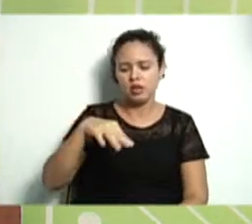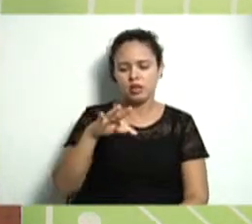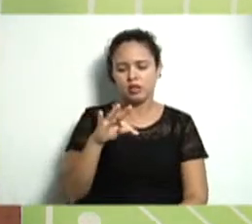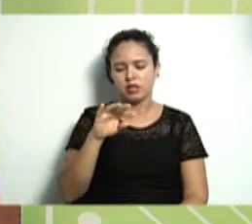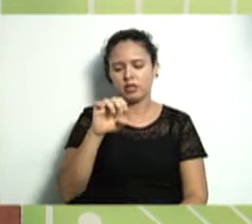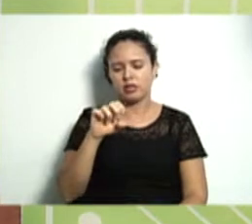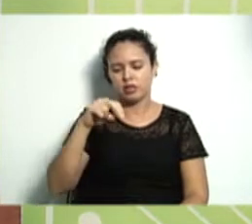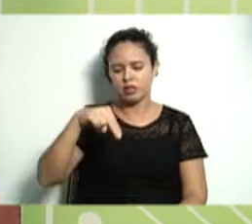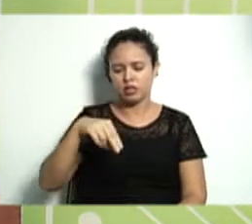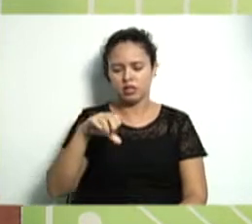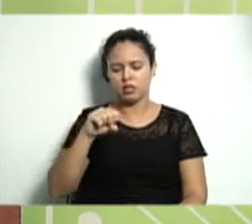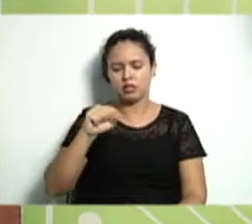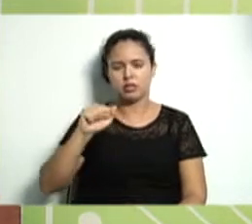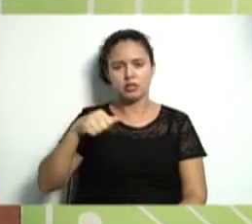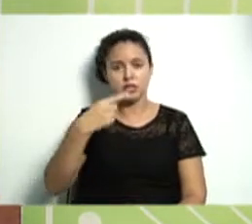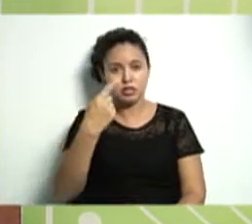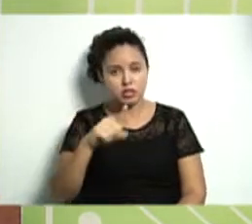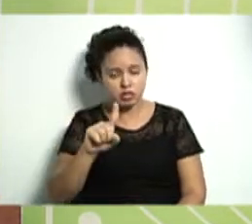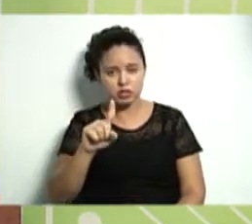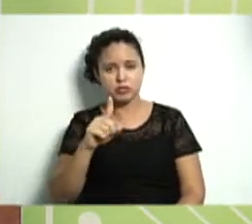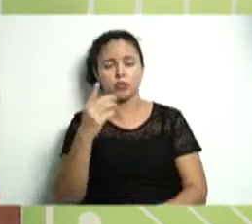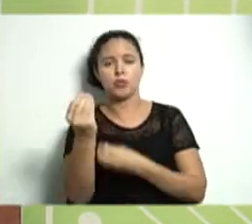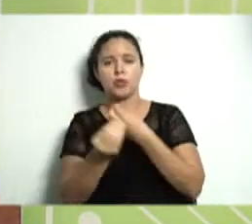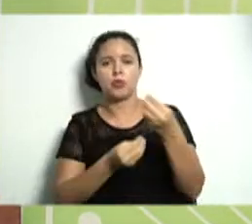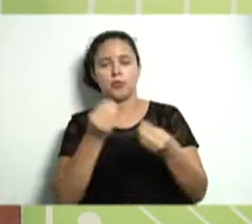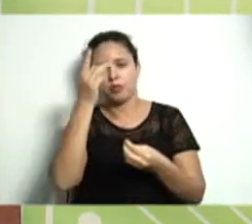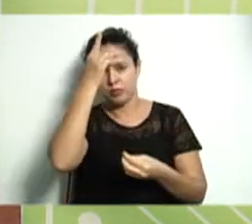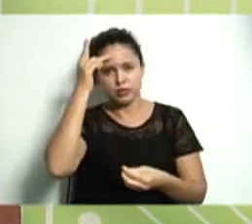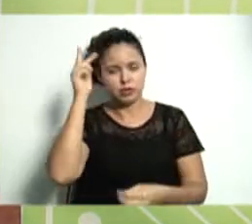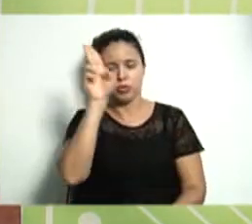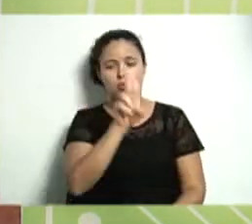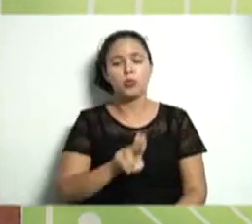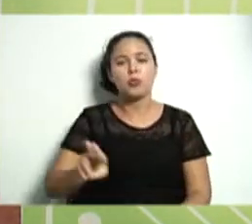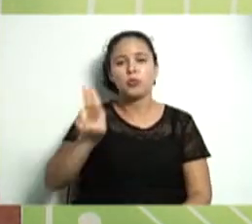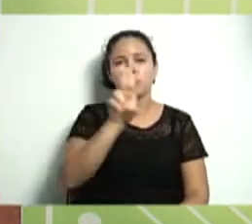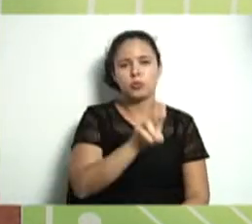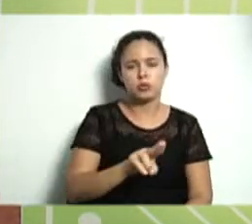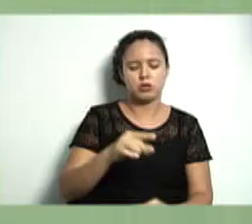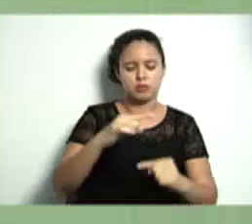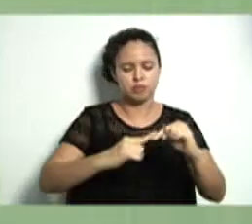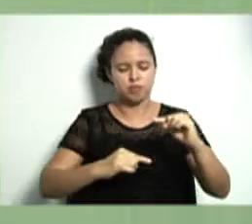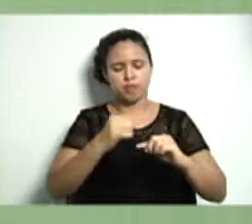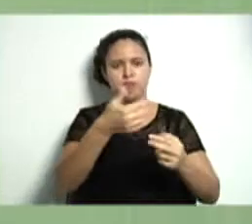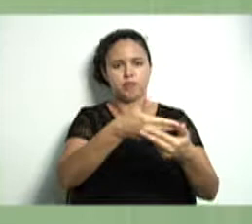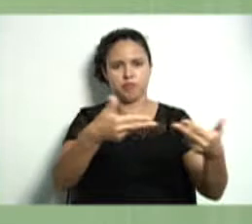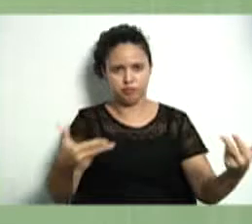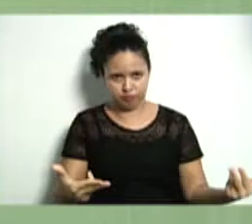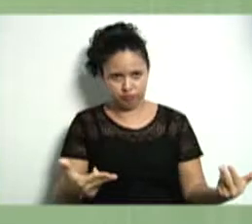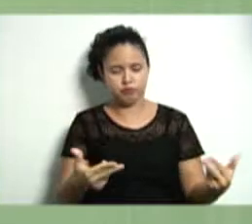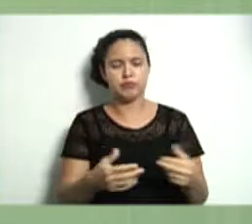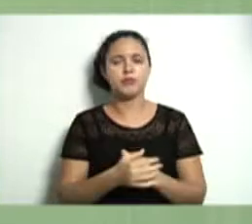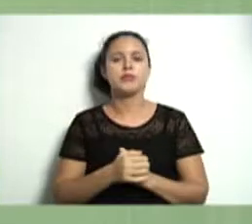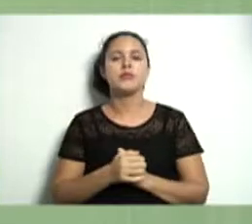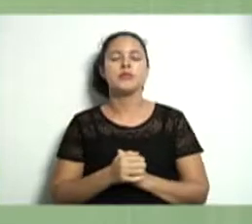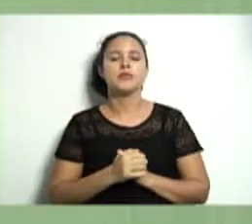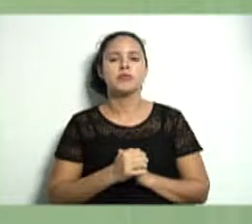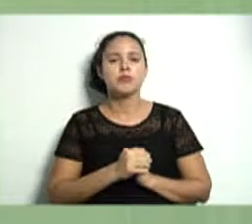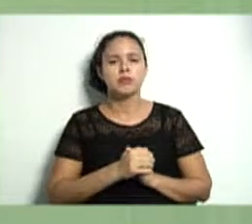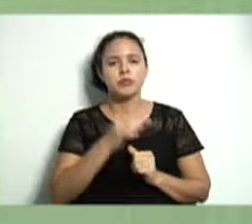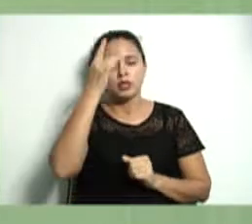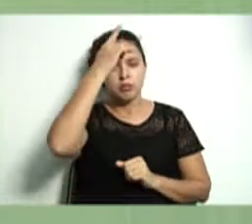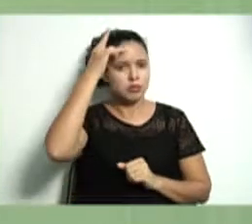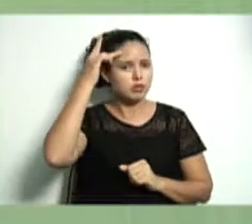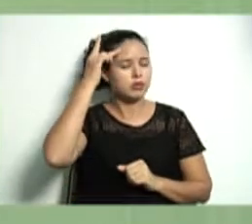utilizando aquela ferramenta. Vamos voltar aqui. Ao utilizar a força de